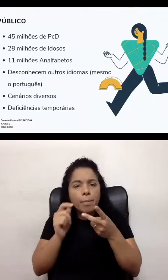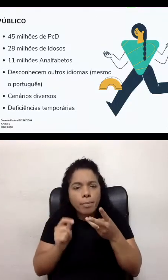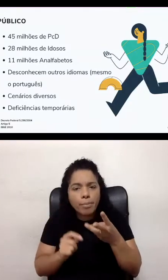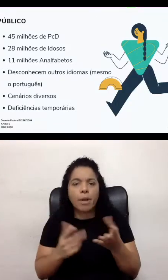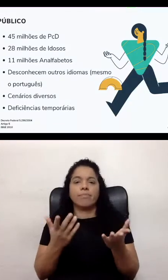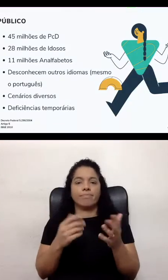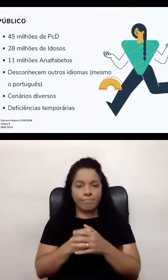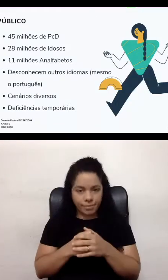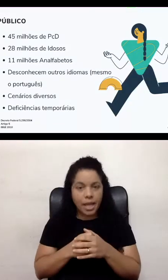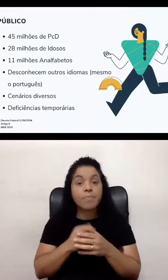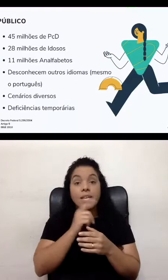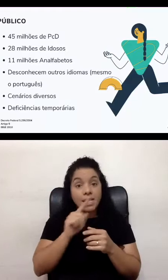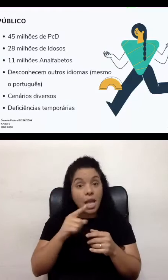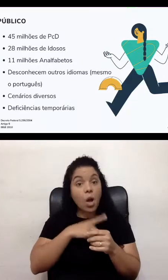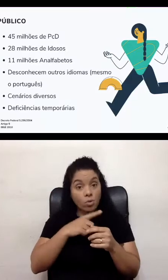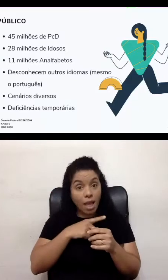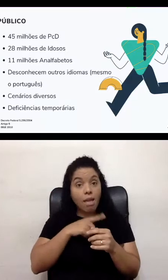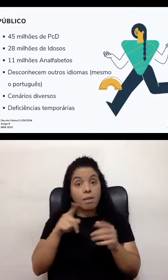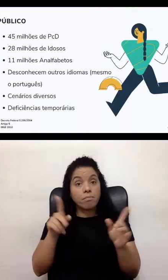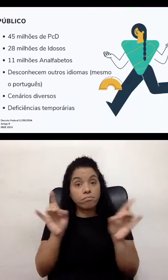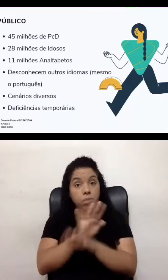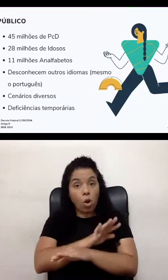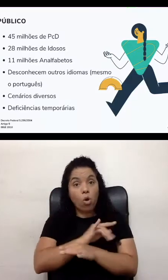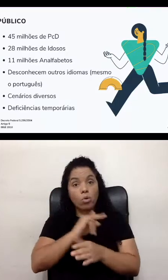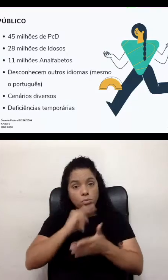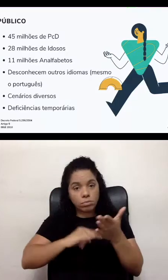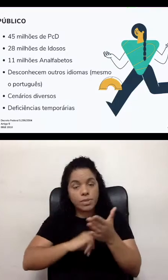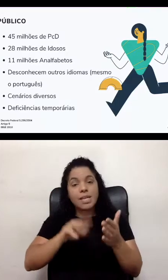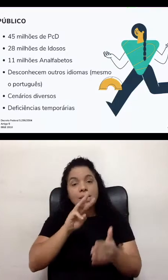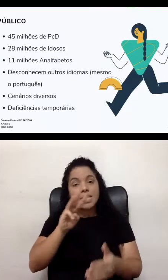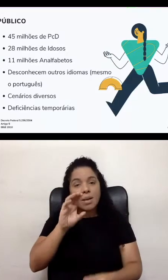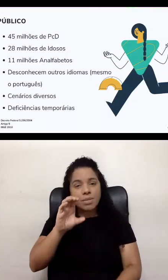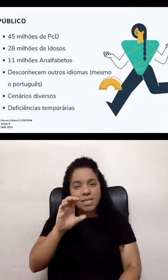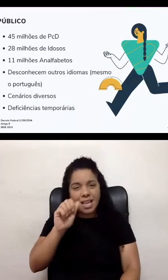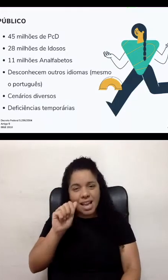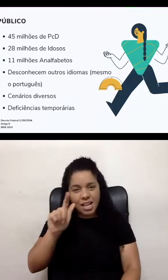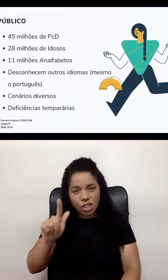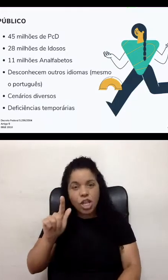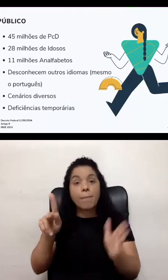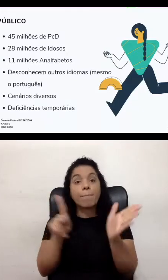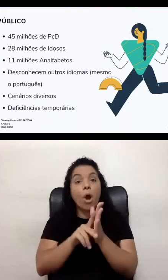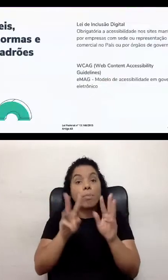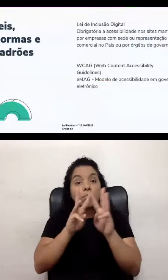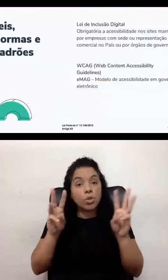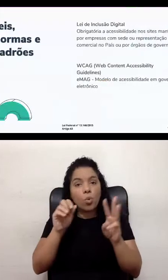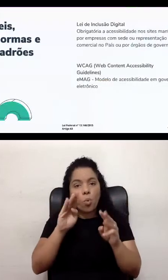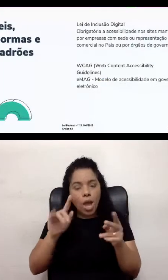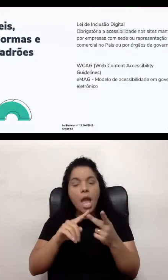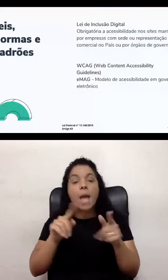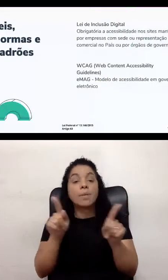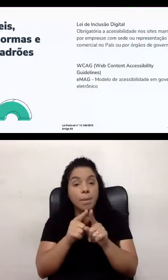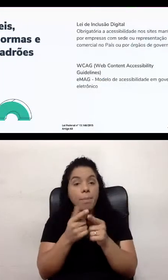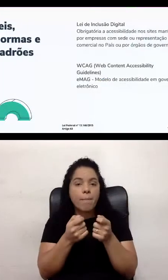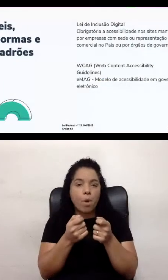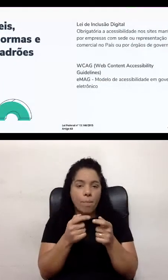dessa forma, tá? Então, a gente tem esse guia. A WCAG, ela contempla tanto a web quanto aplicativos mobiles,